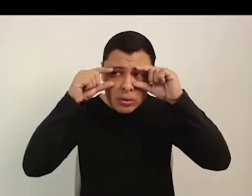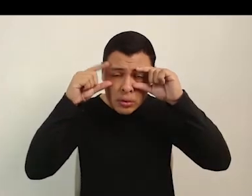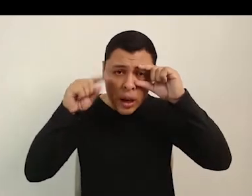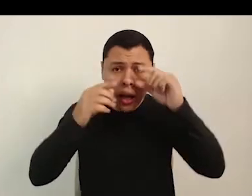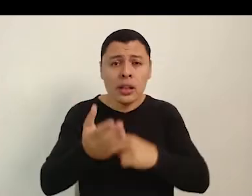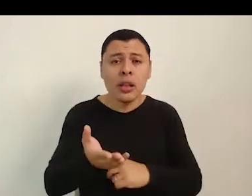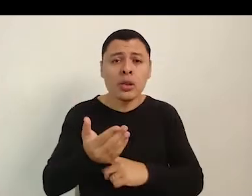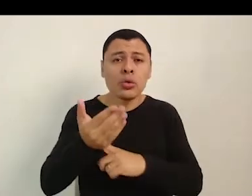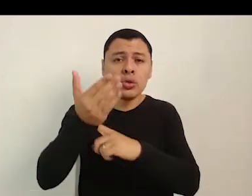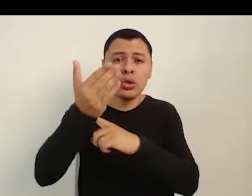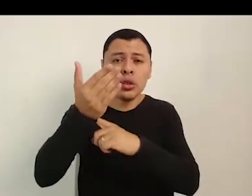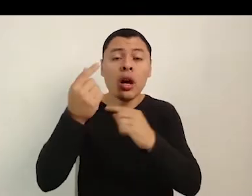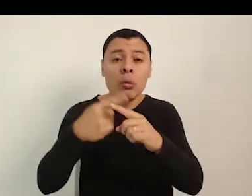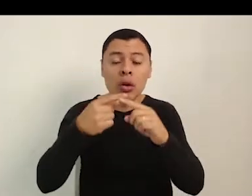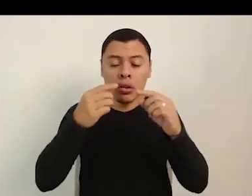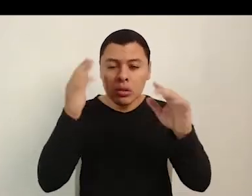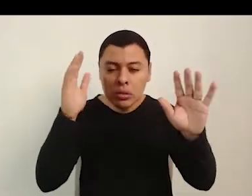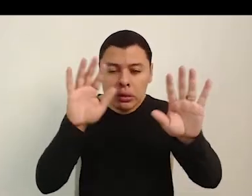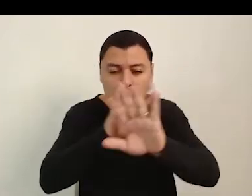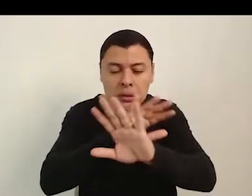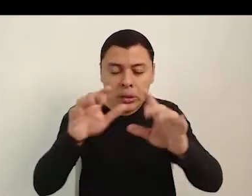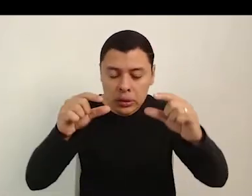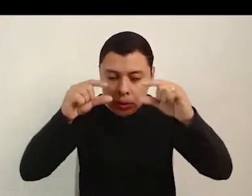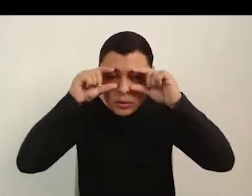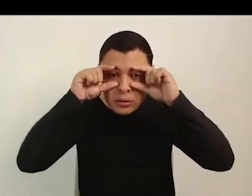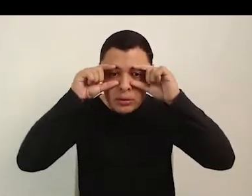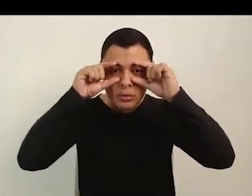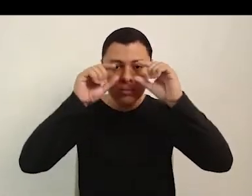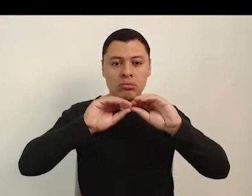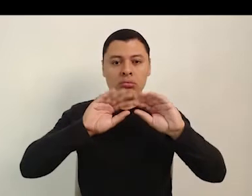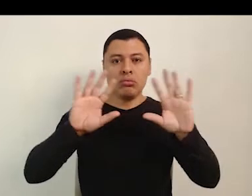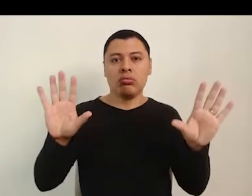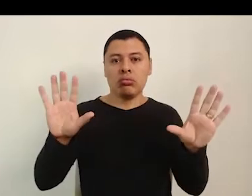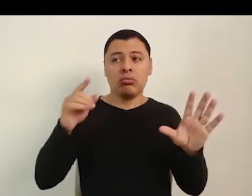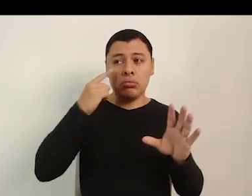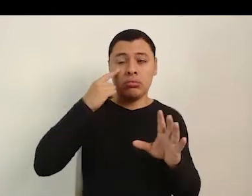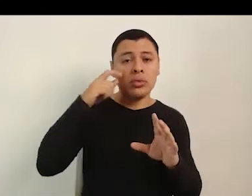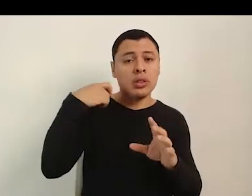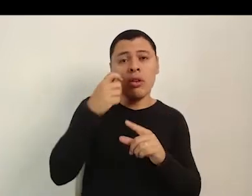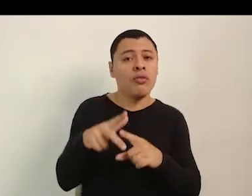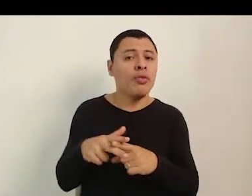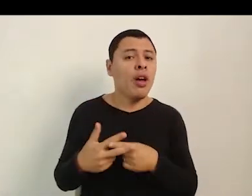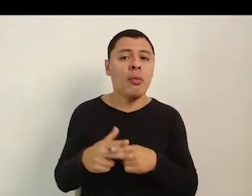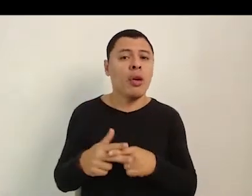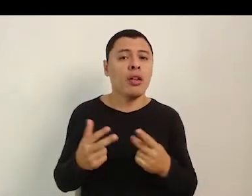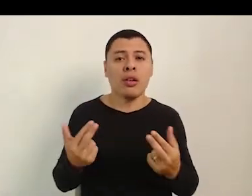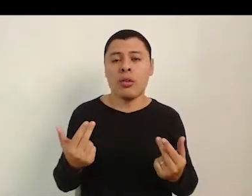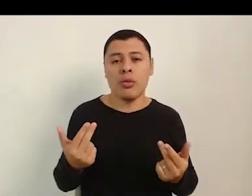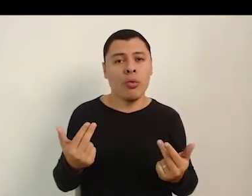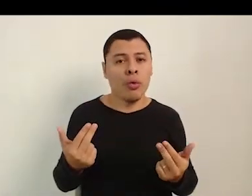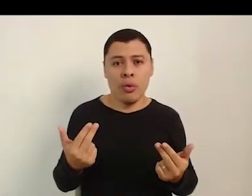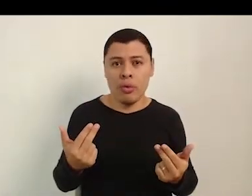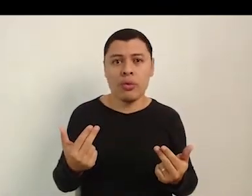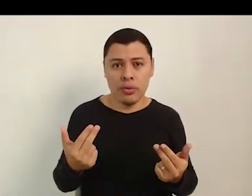vai corrigir uma necessidade que o corpo dela tem naquele momento. Né, que a miopia está ali atrapalhando enxergar, o óculos vai lá e faz